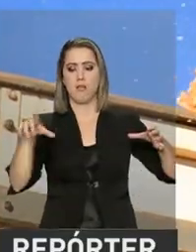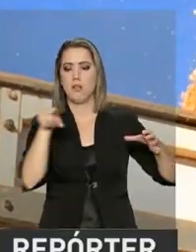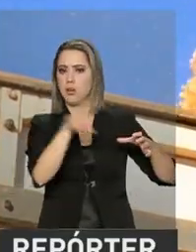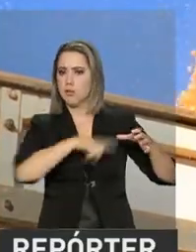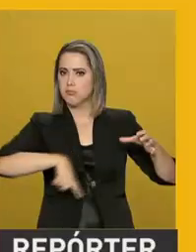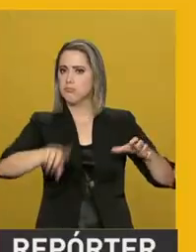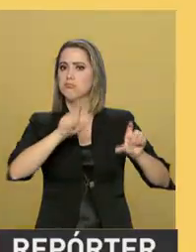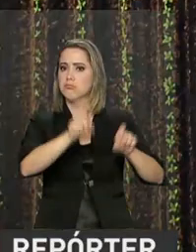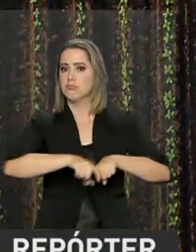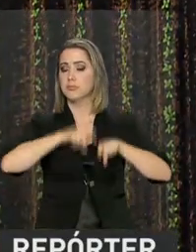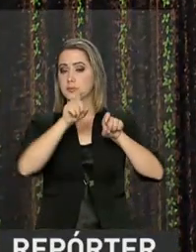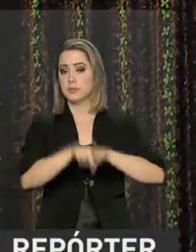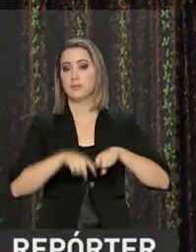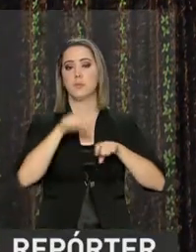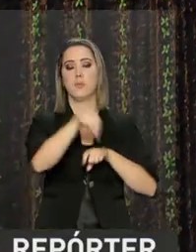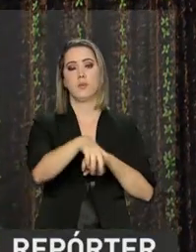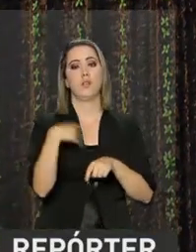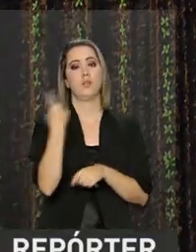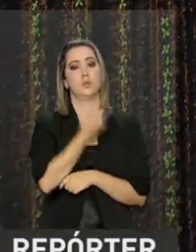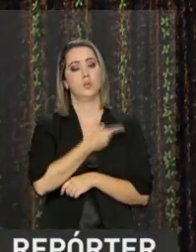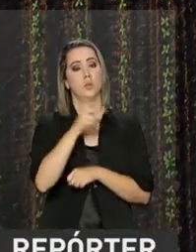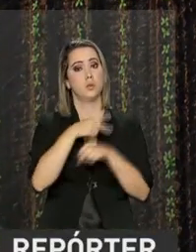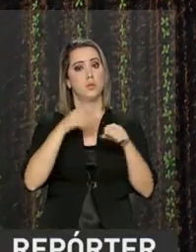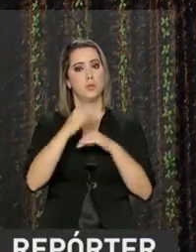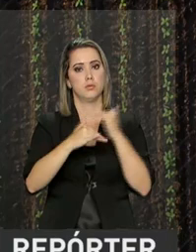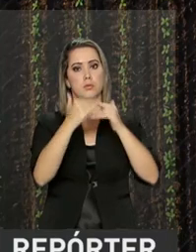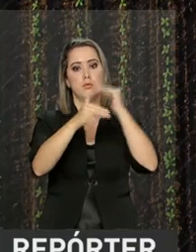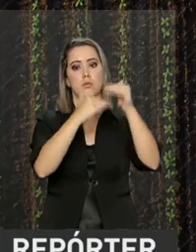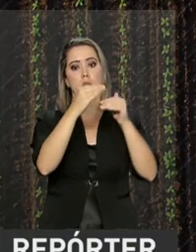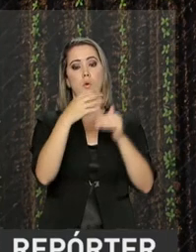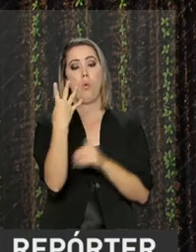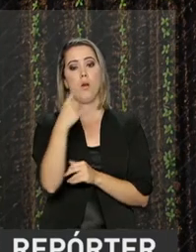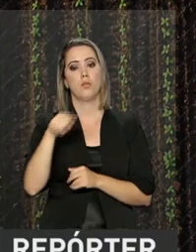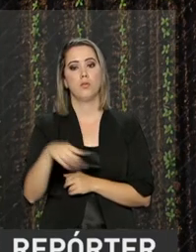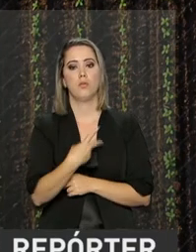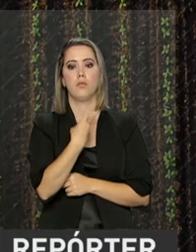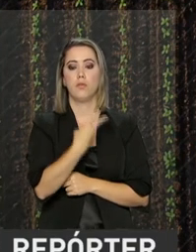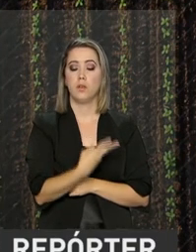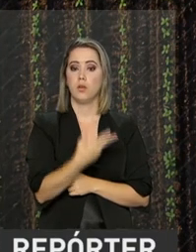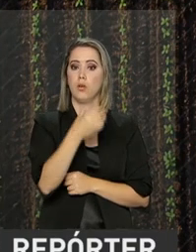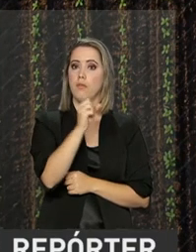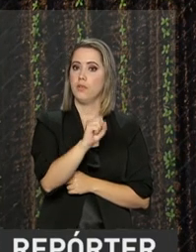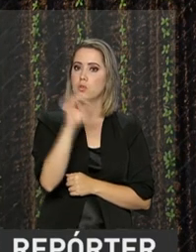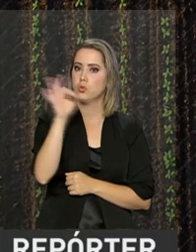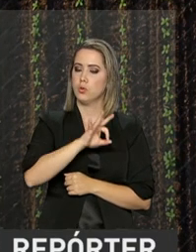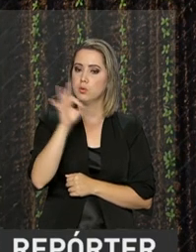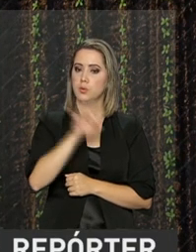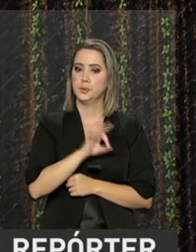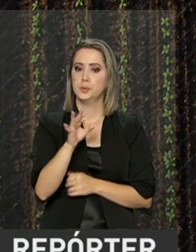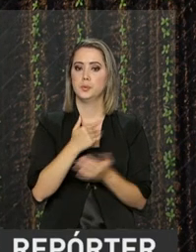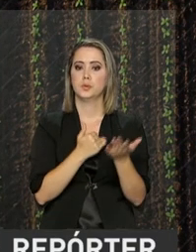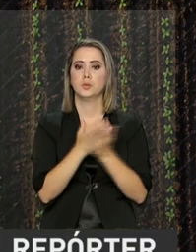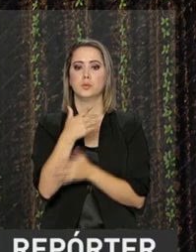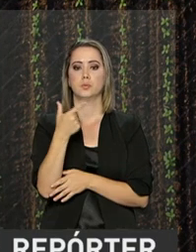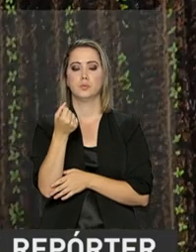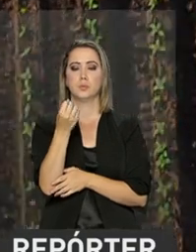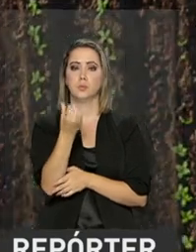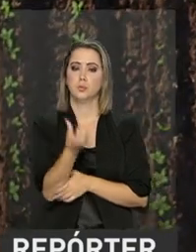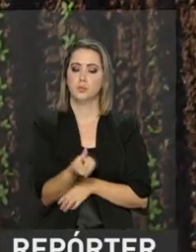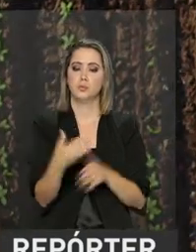setor no mundo. A produtividade no país aumentou 4,28% entre 2006 a